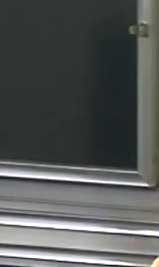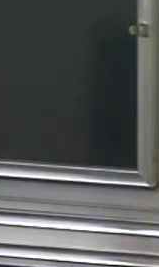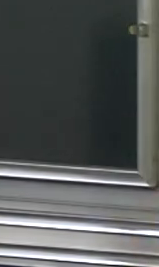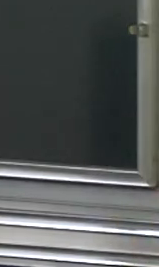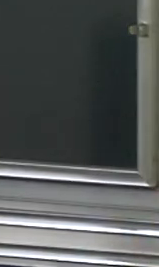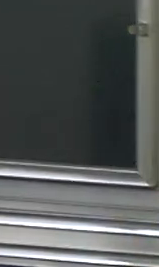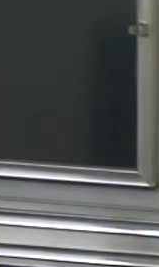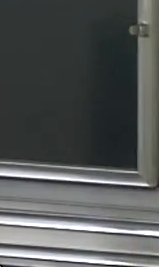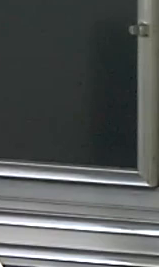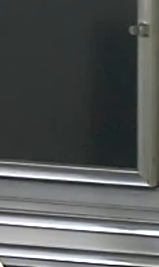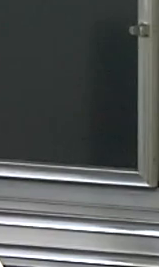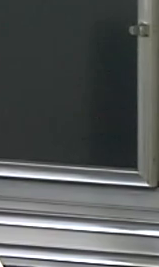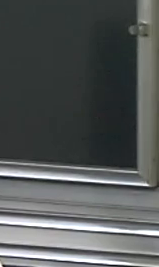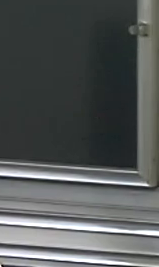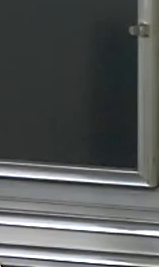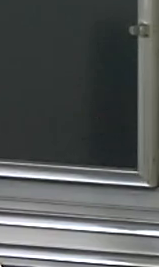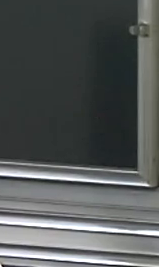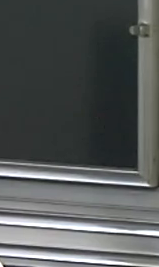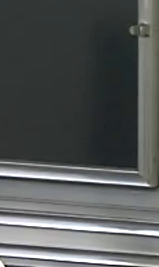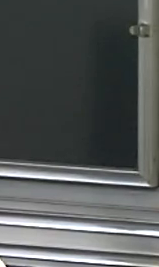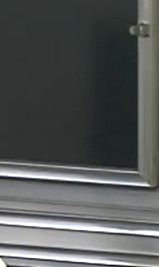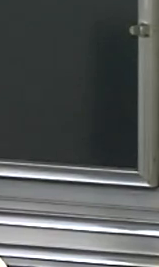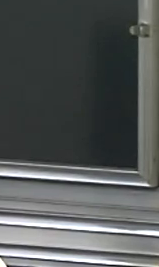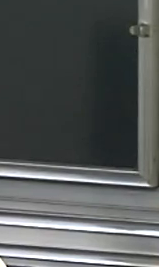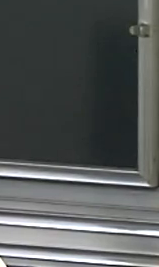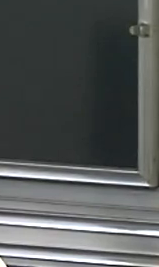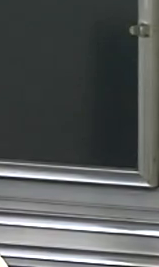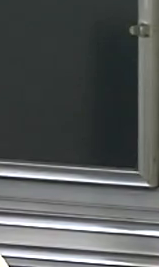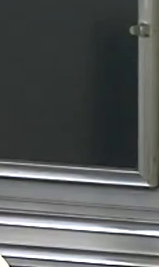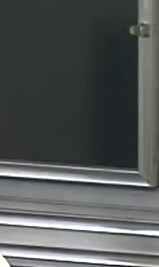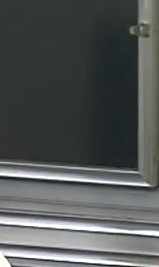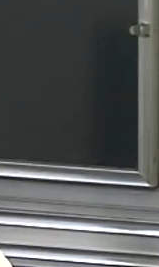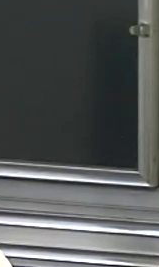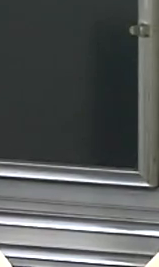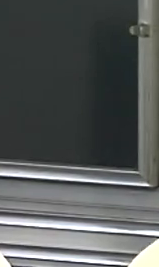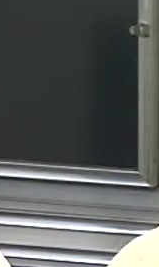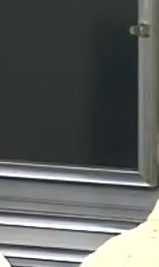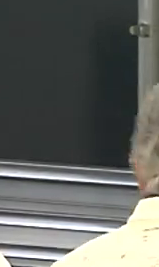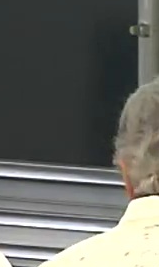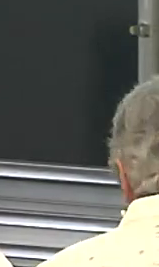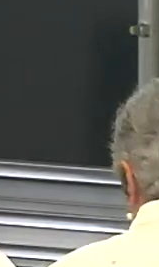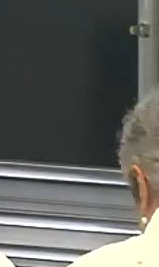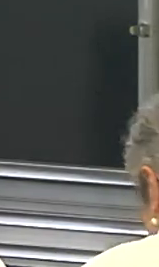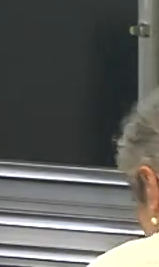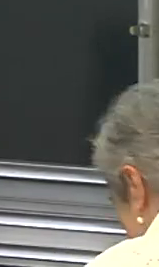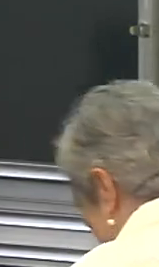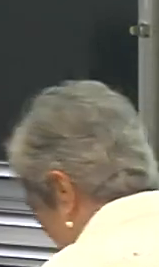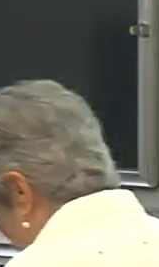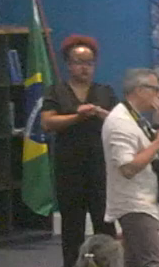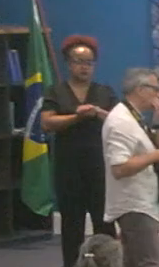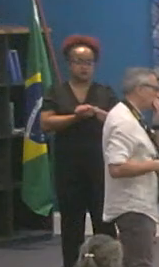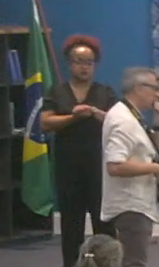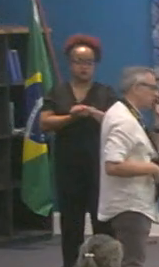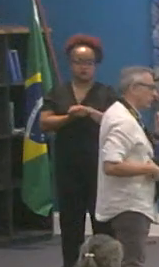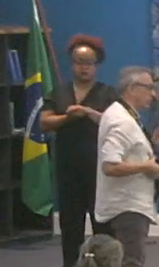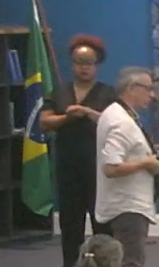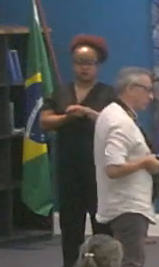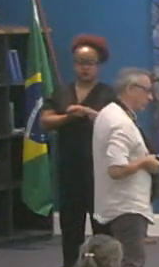delicadeza. Muito obrigada. Eu gosto. amei a sua presença.